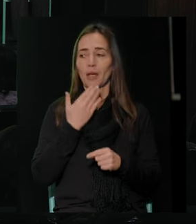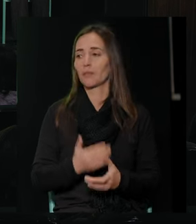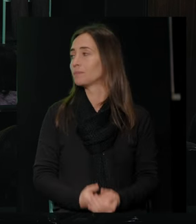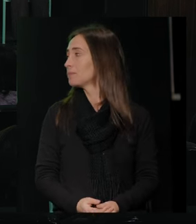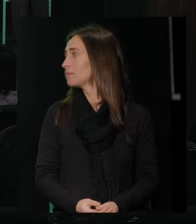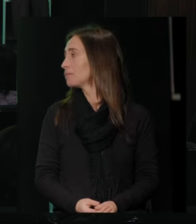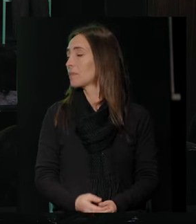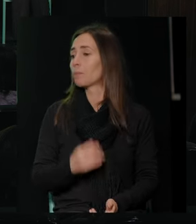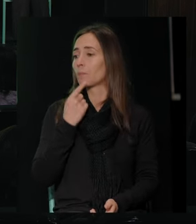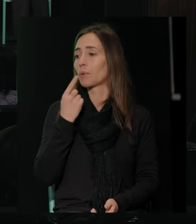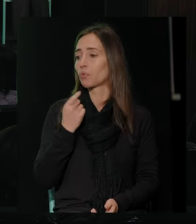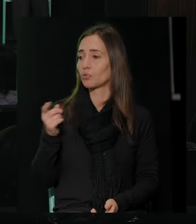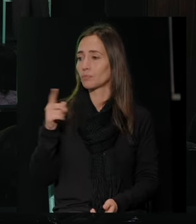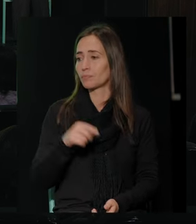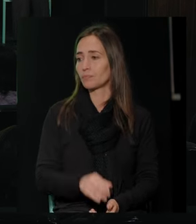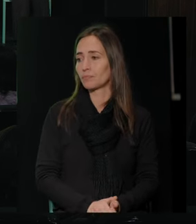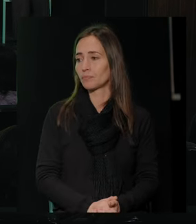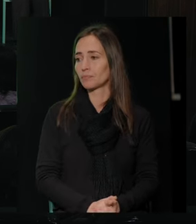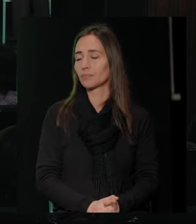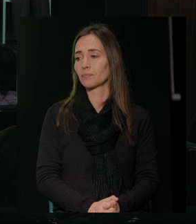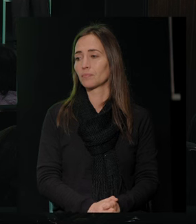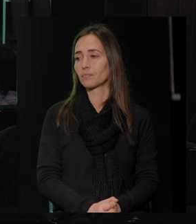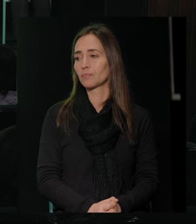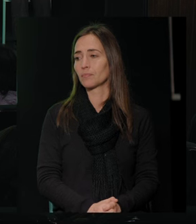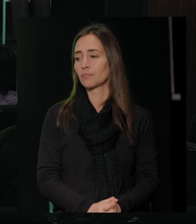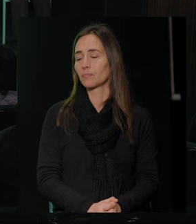Bernardo, é para todos ou é... É para todos. É para